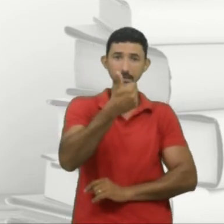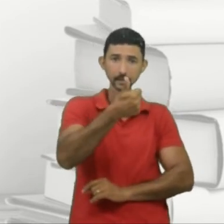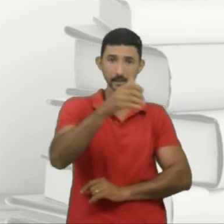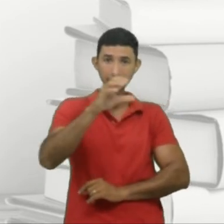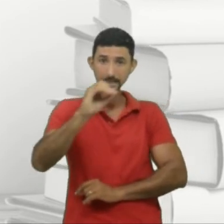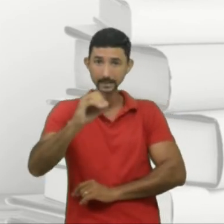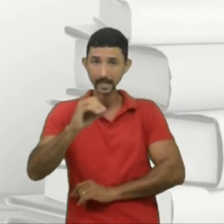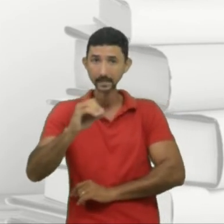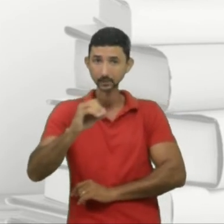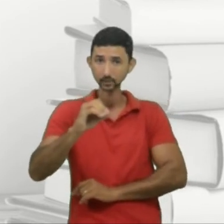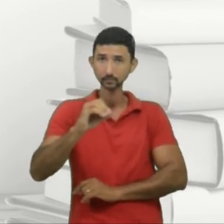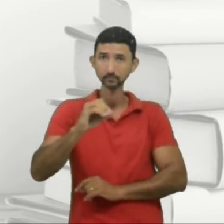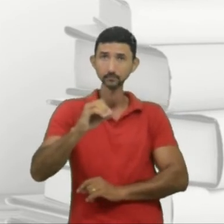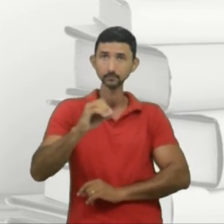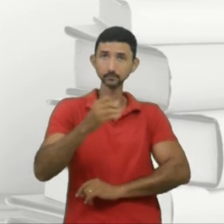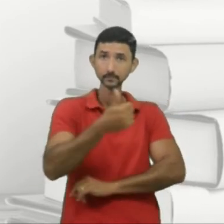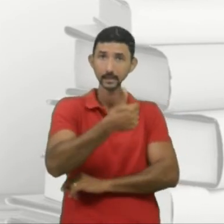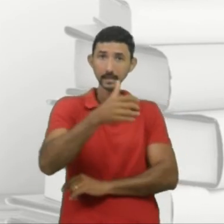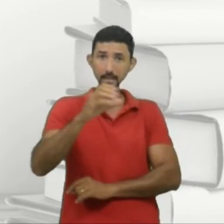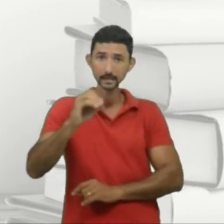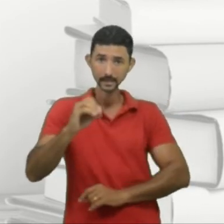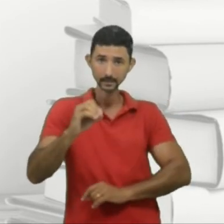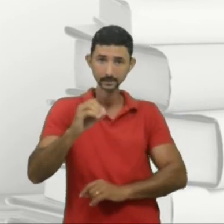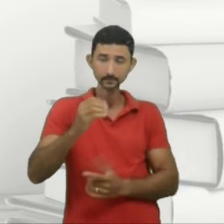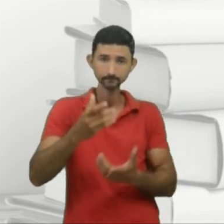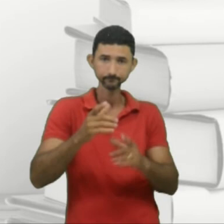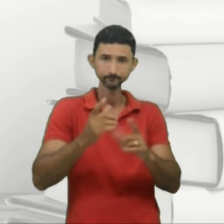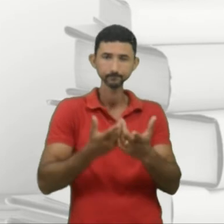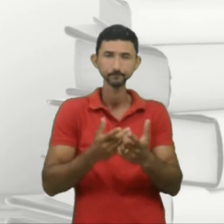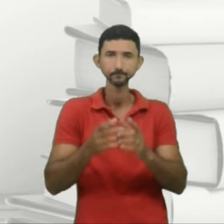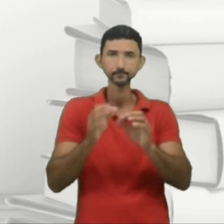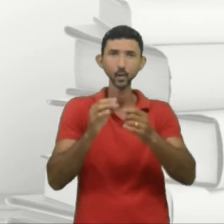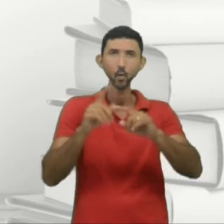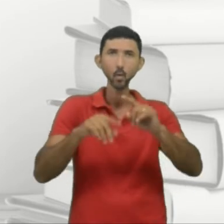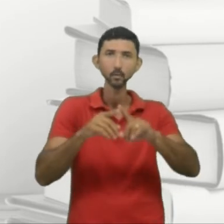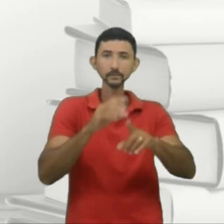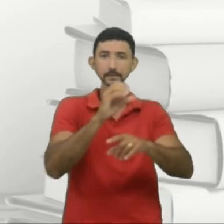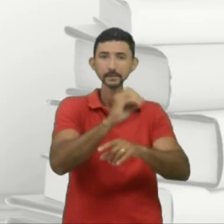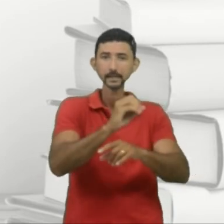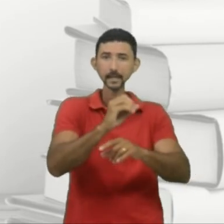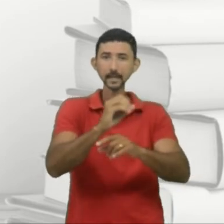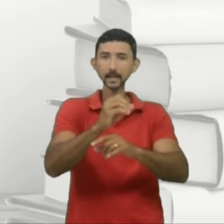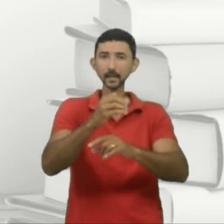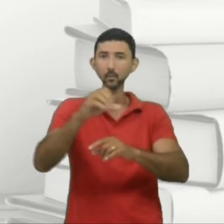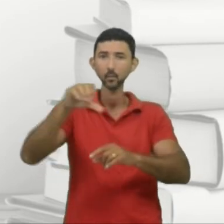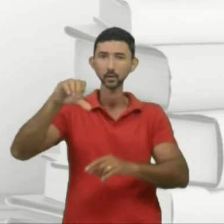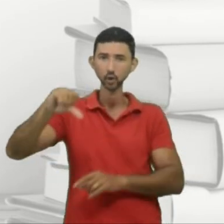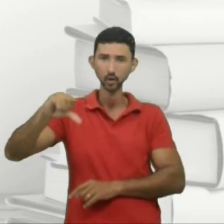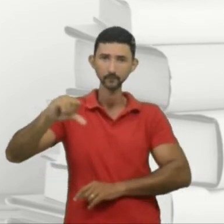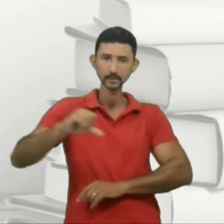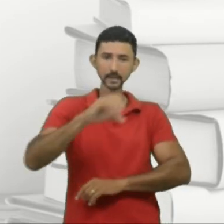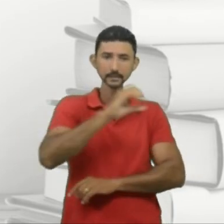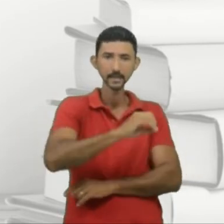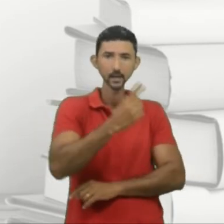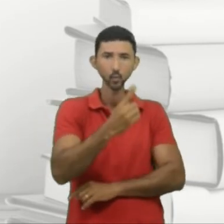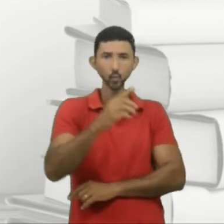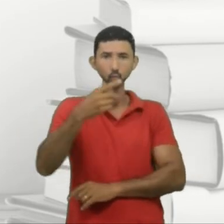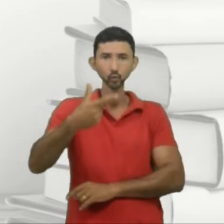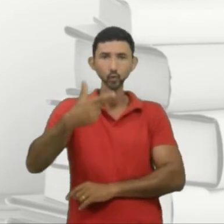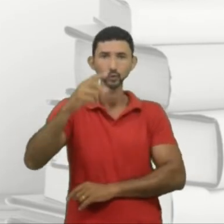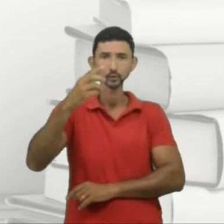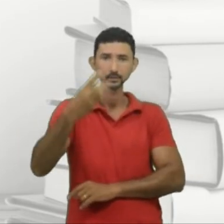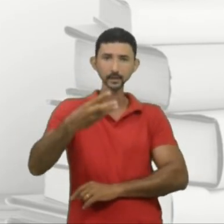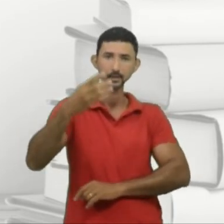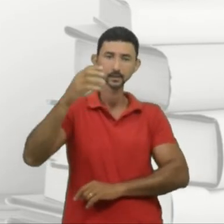são 10 números, hein? Não vamos confundir. 10 algarismos, ou seja, de 0 a 9. Se você contar 0, 1, 2, 3, 4, 5,